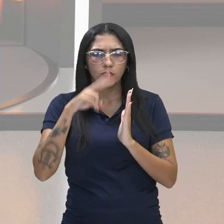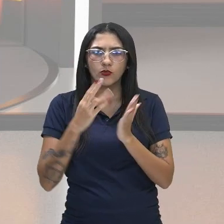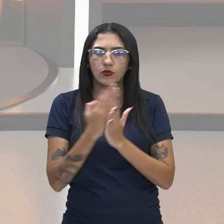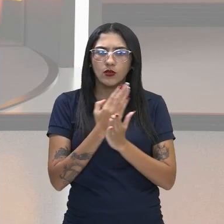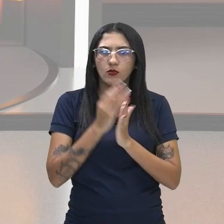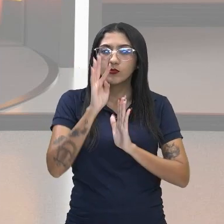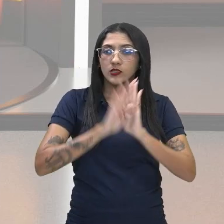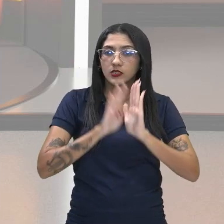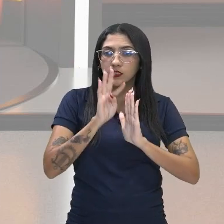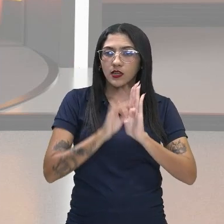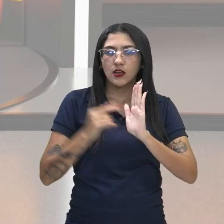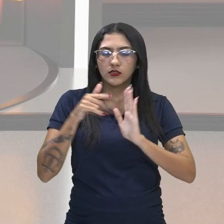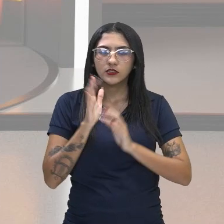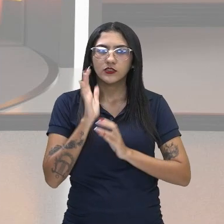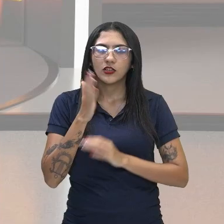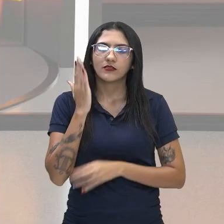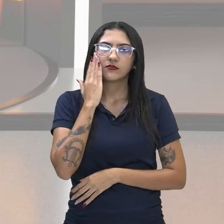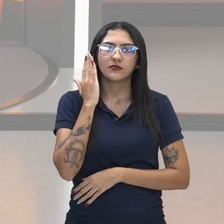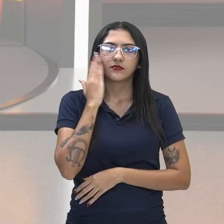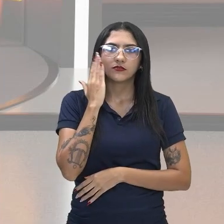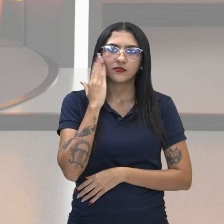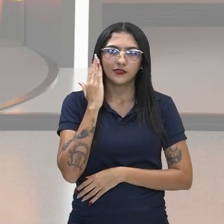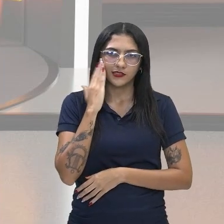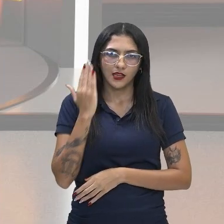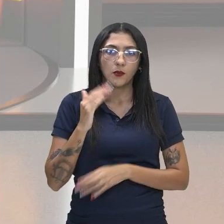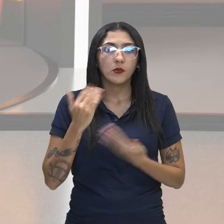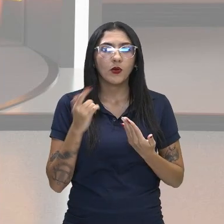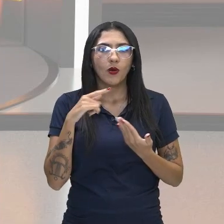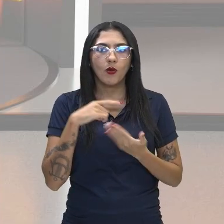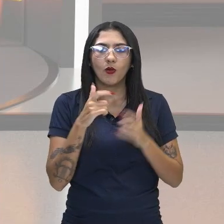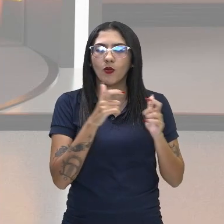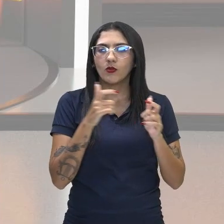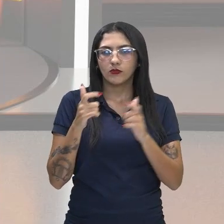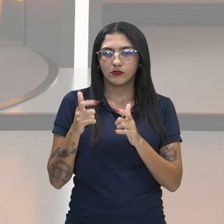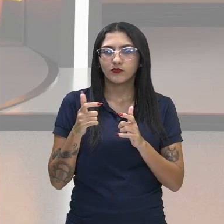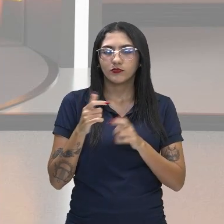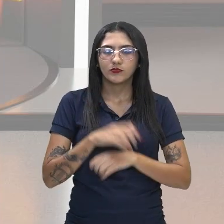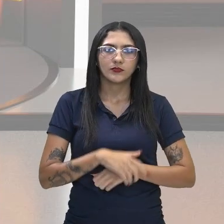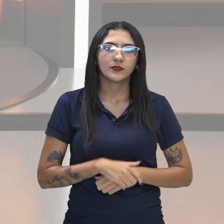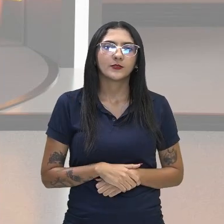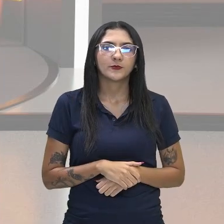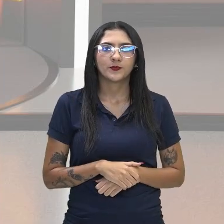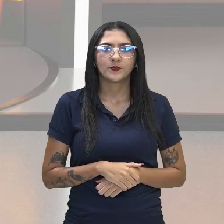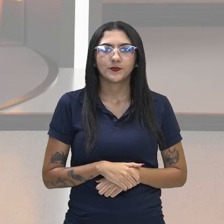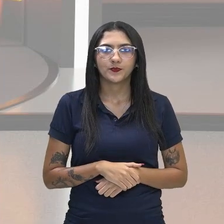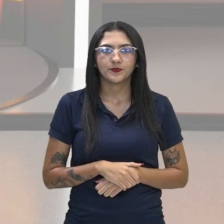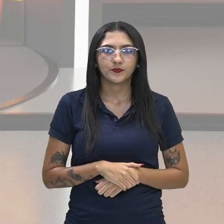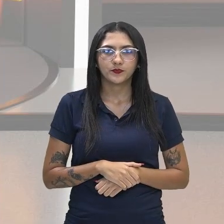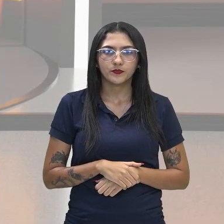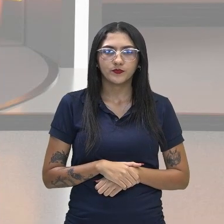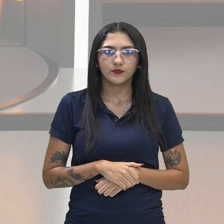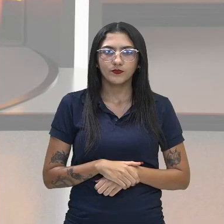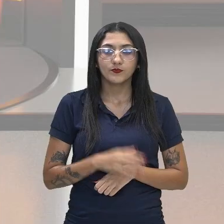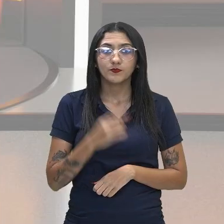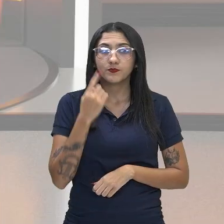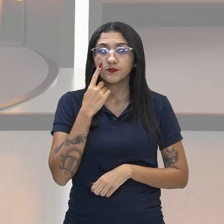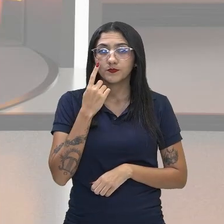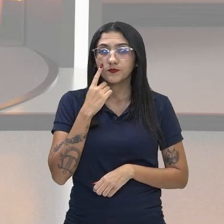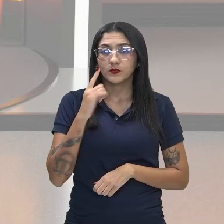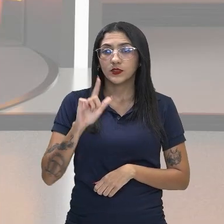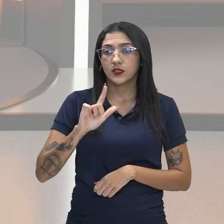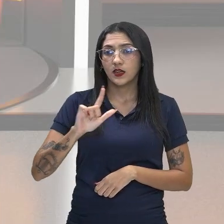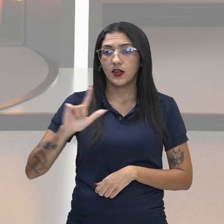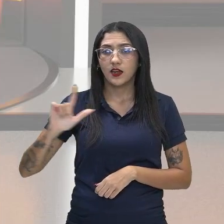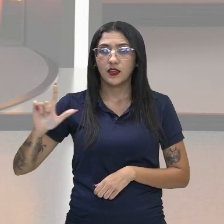já sabem aí a qual hemisfério se refere. E o hemisfério leste, que a gente vai verificar agora,